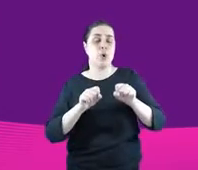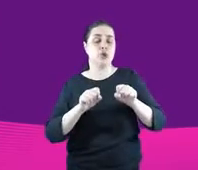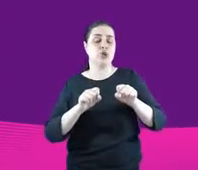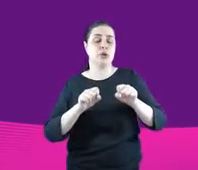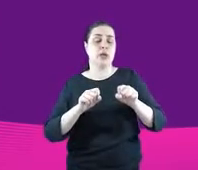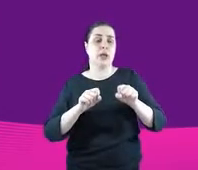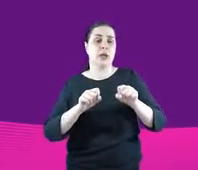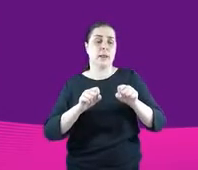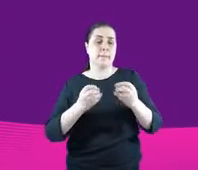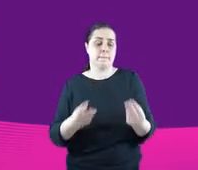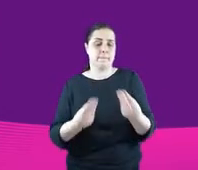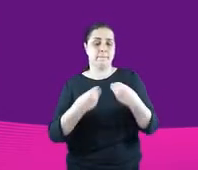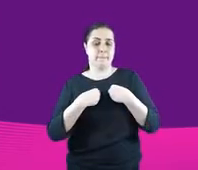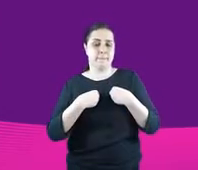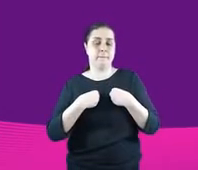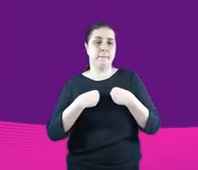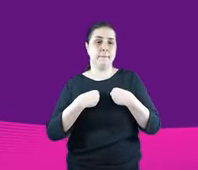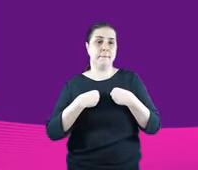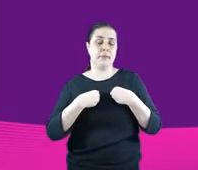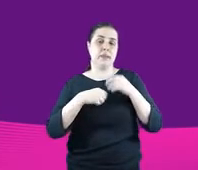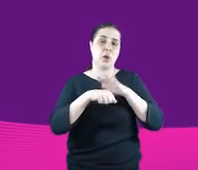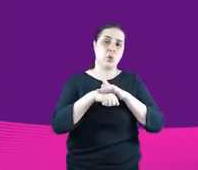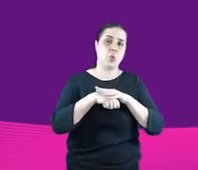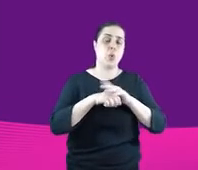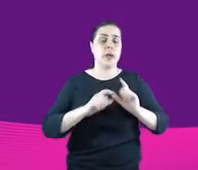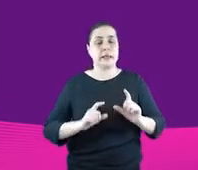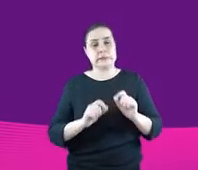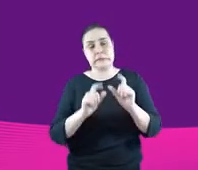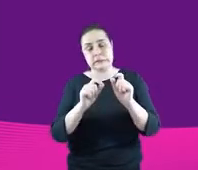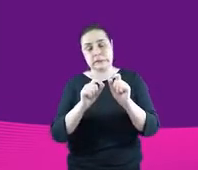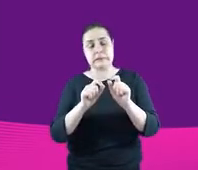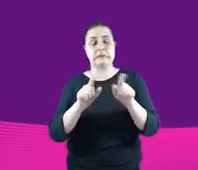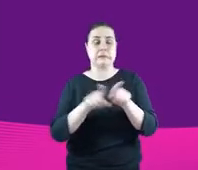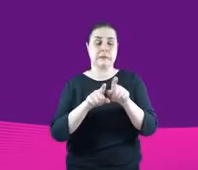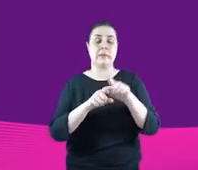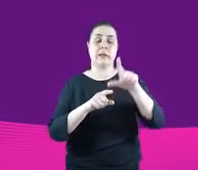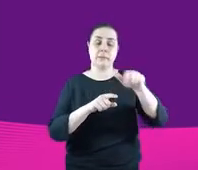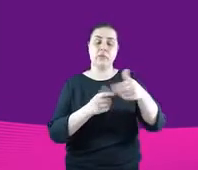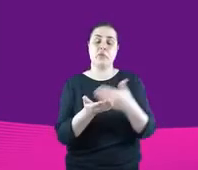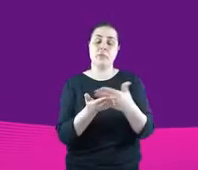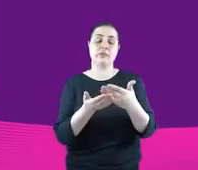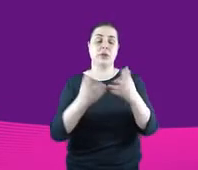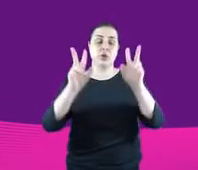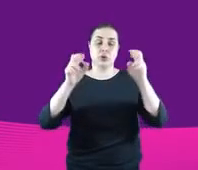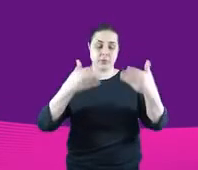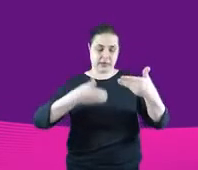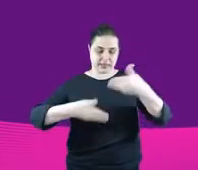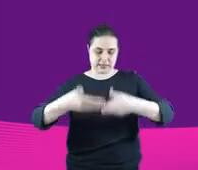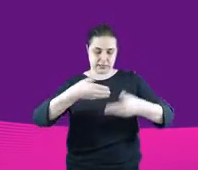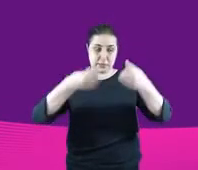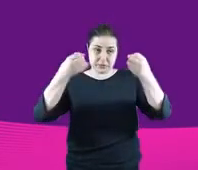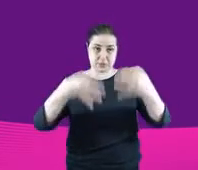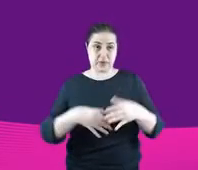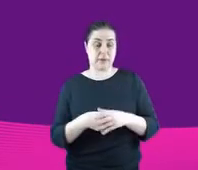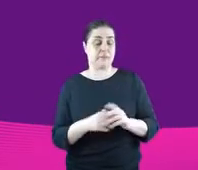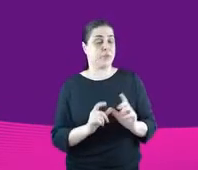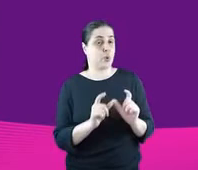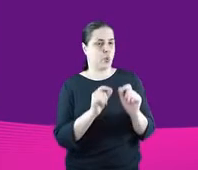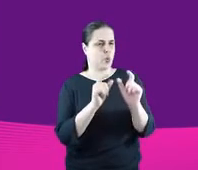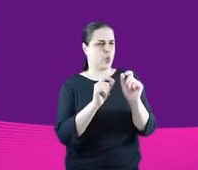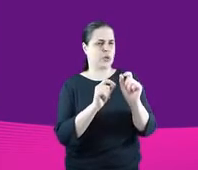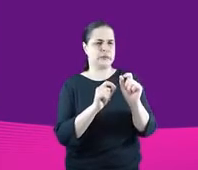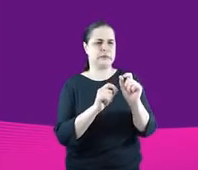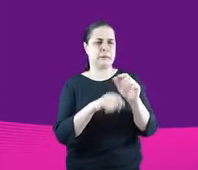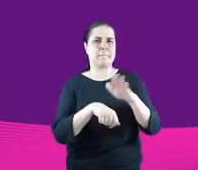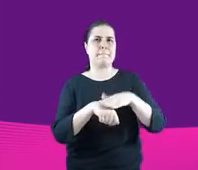radioterapia, quimioterapia e hormonioterapia, que a gente vai abordar agora. Então, a neoplasia mais frequente nessas